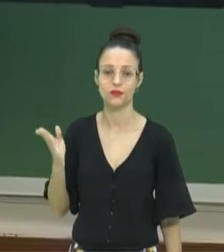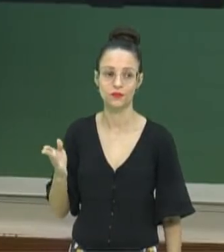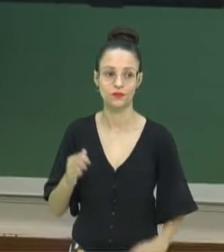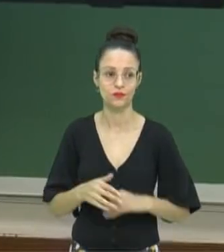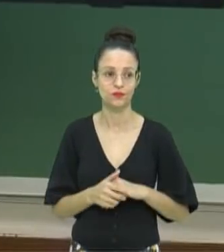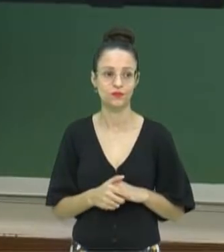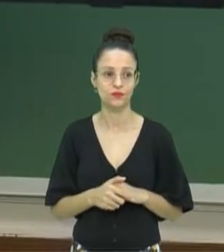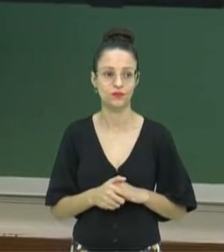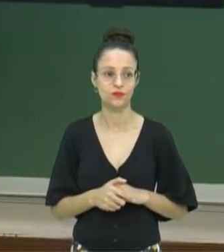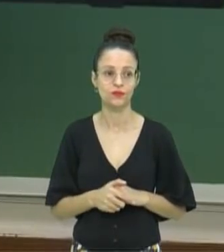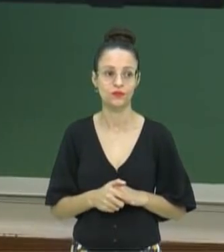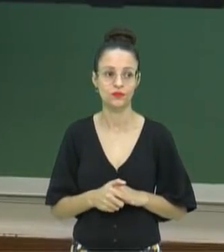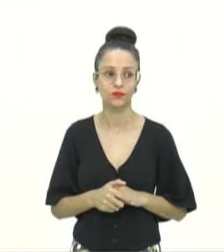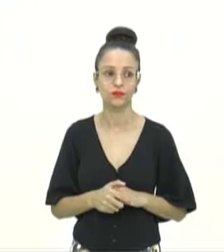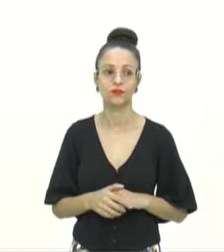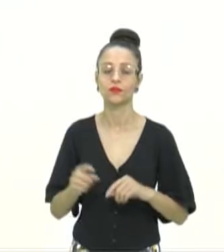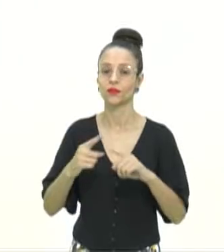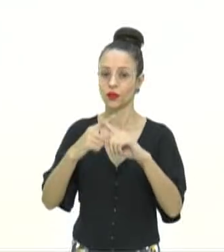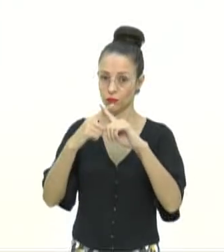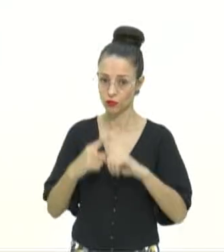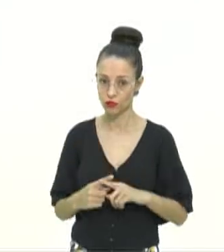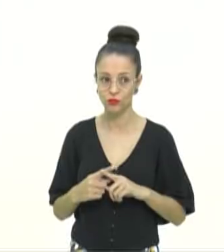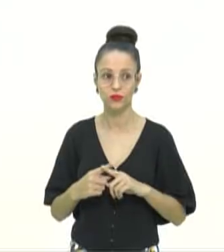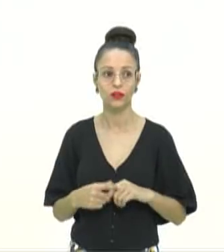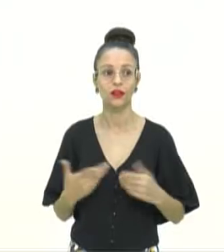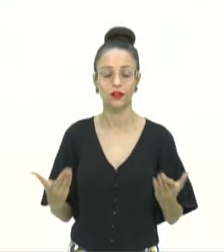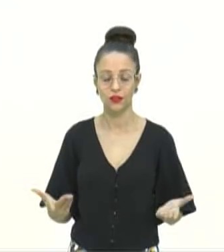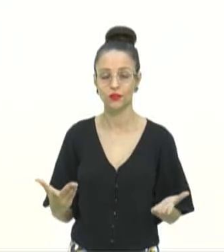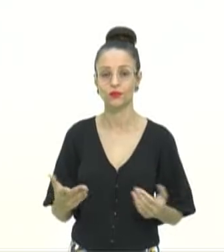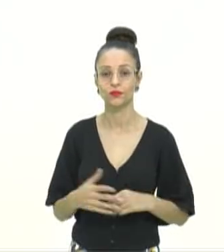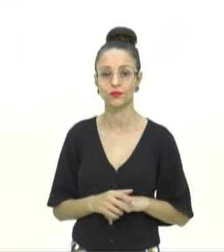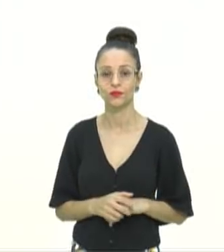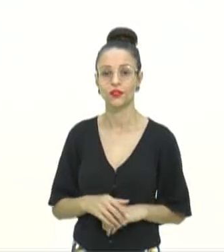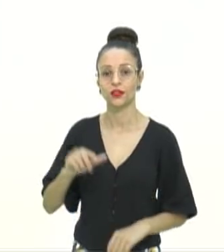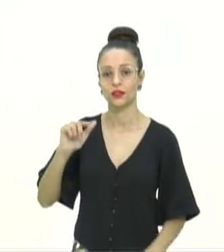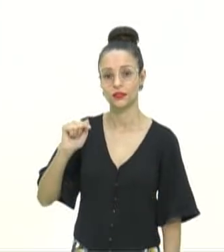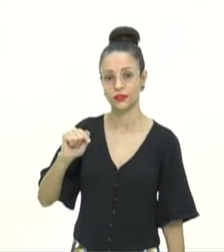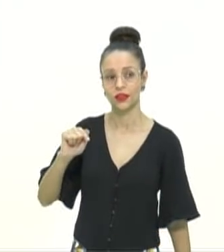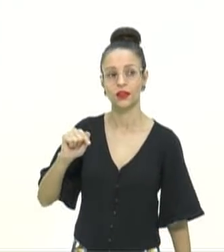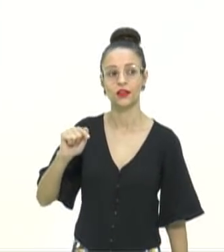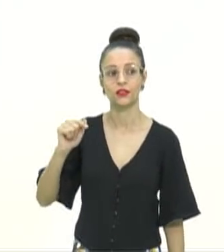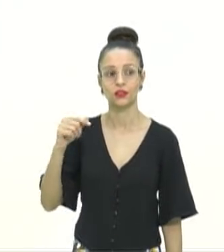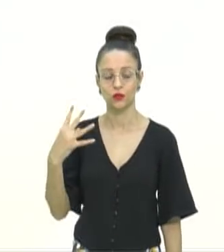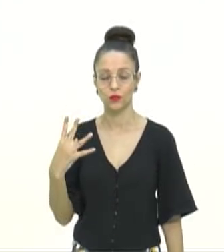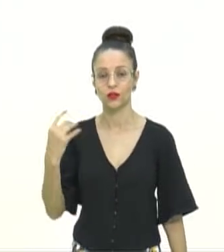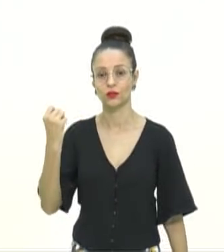é 120. Multiplicando, vai dar R$